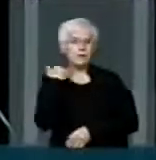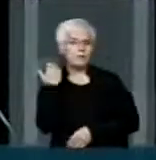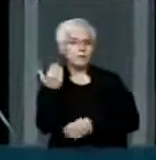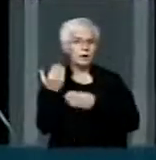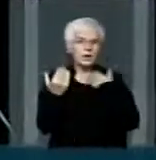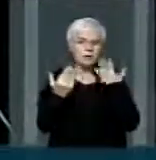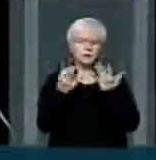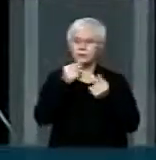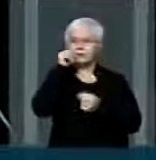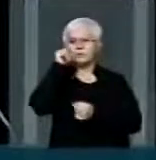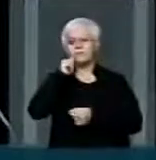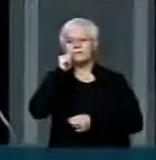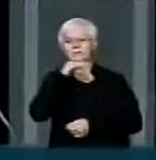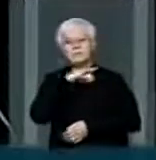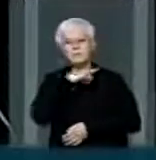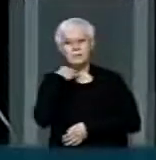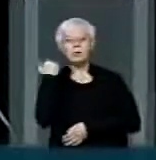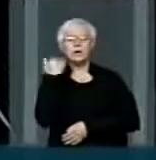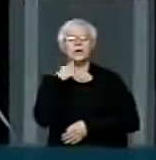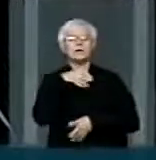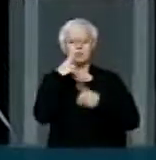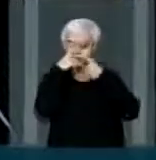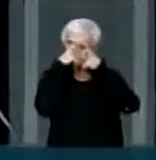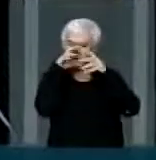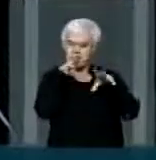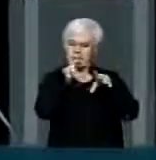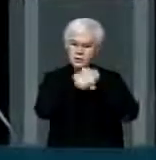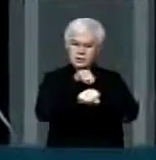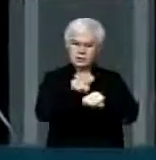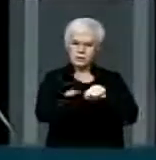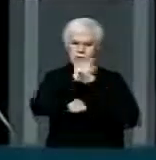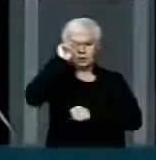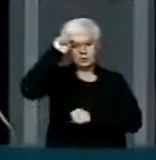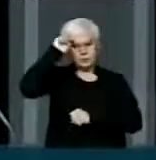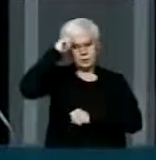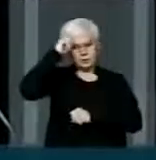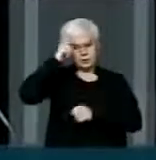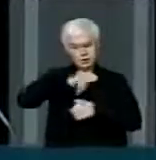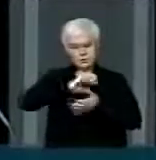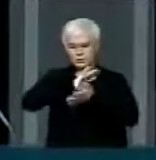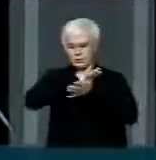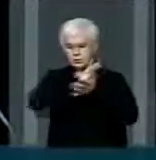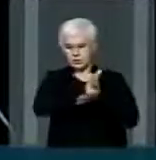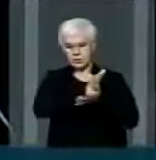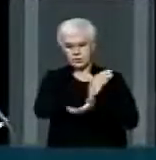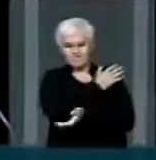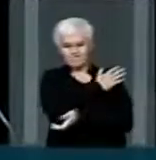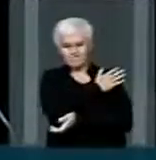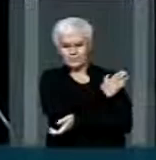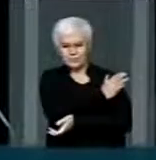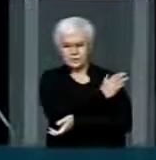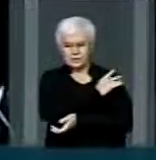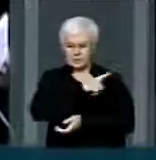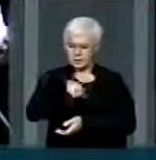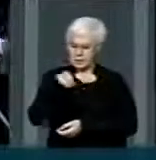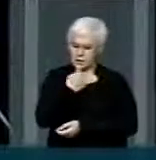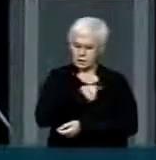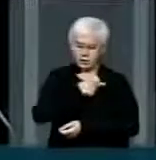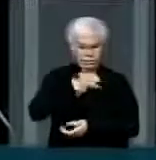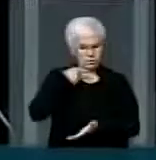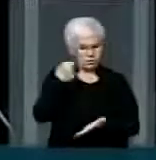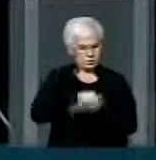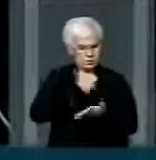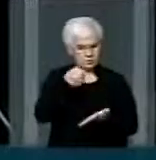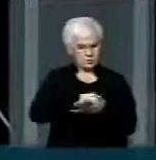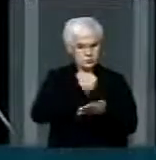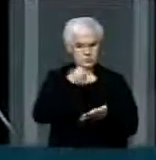as nossas mulheres estão sendo violentadas, os negros estão sendo discriminados, e nós estamos